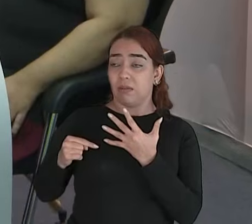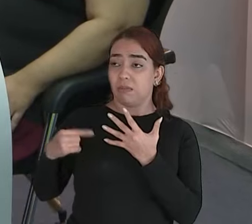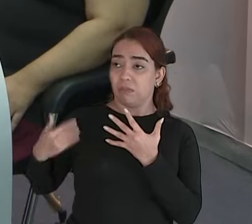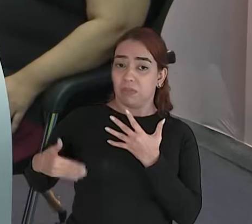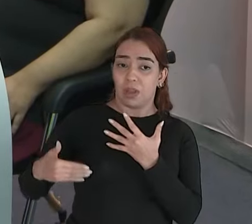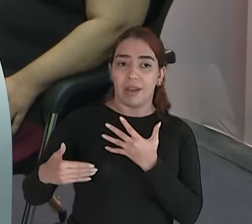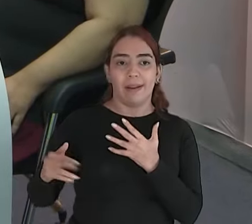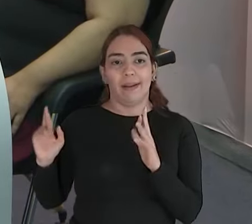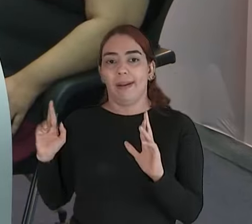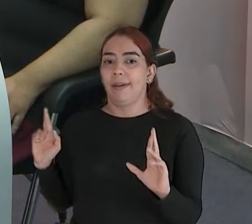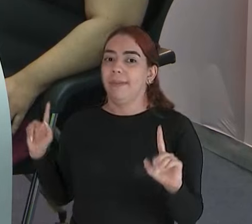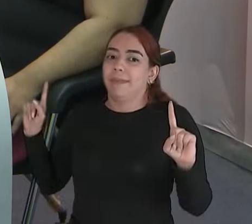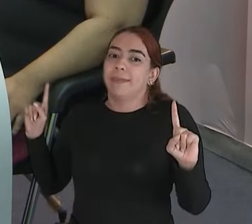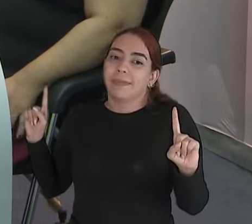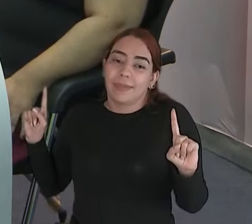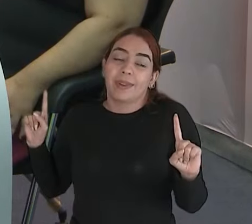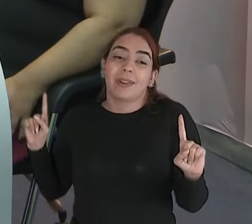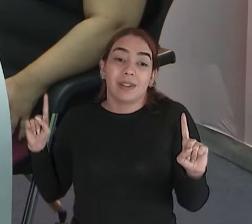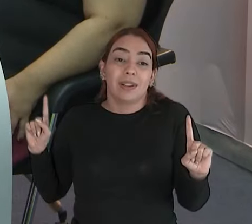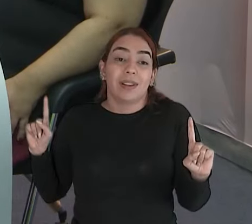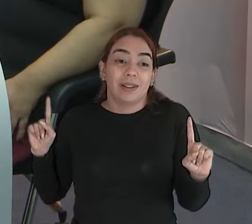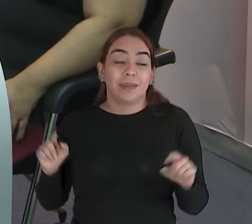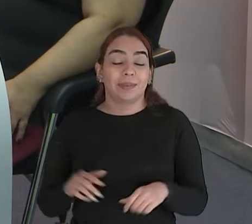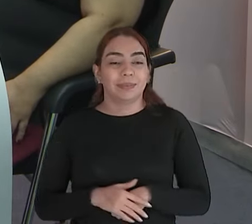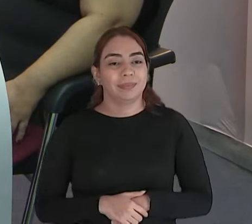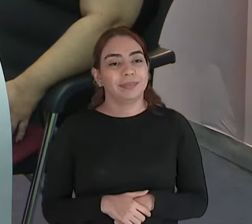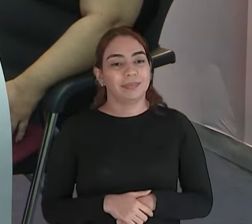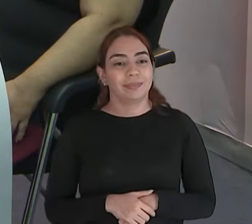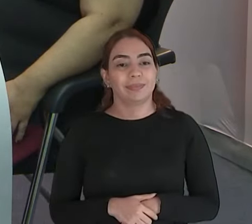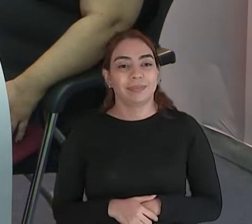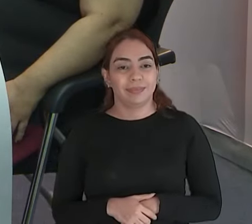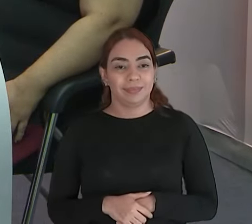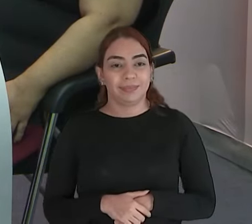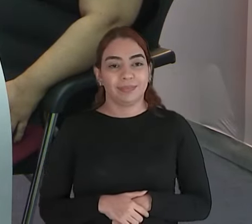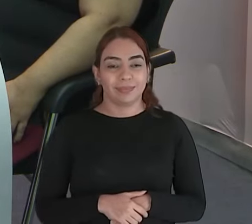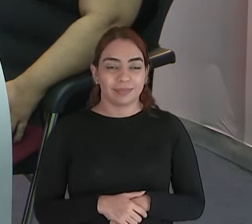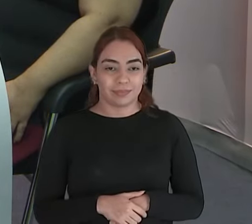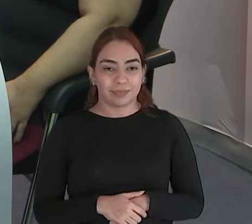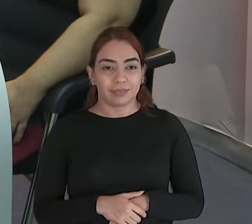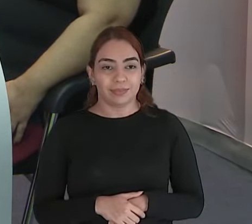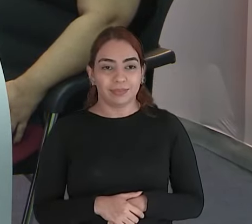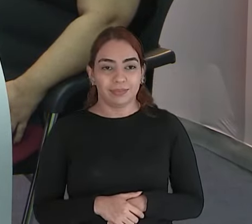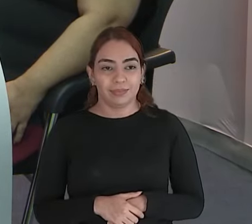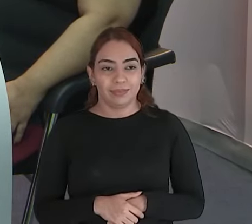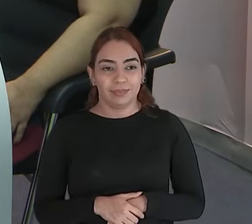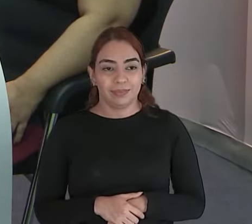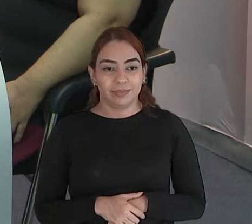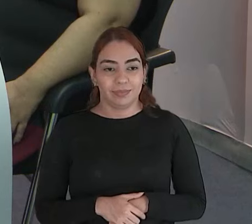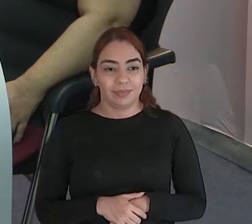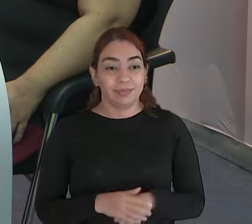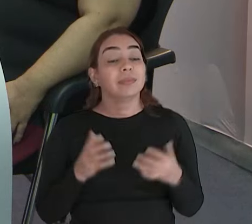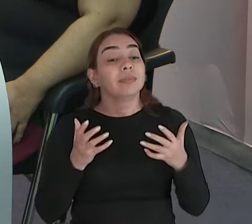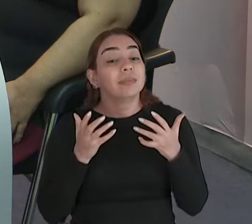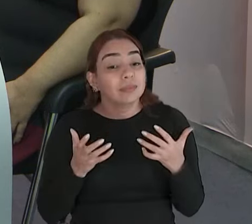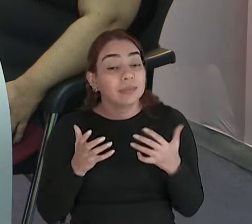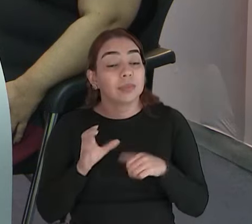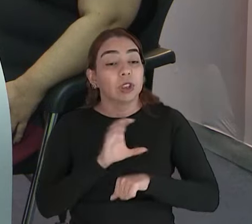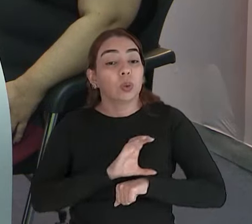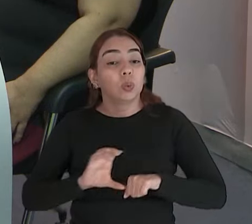Não é a regra. Não é a regra. E, Fabíola, você decidiu fazer essa especialização depois do